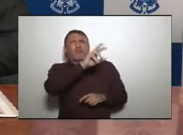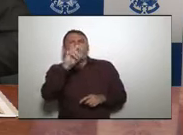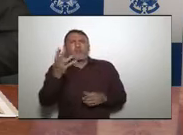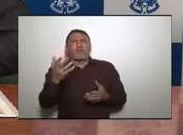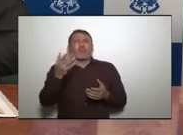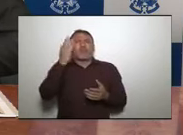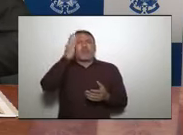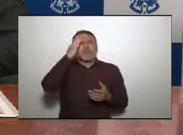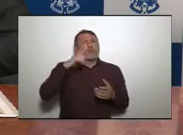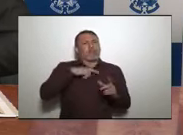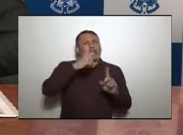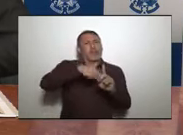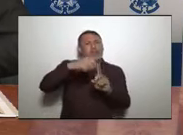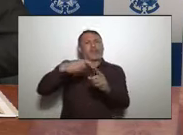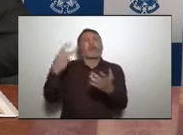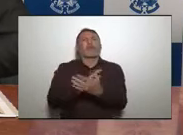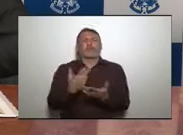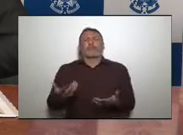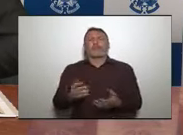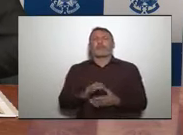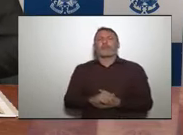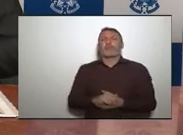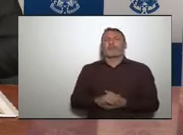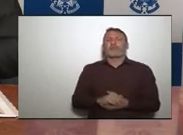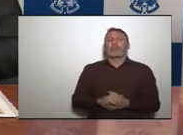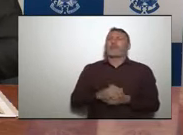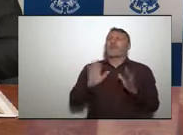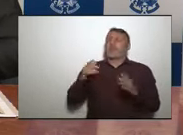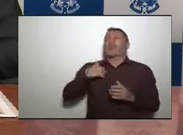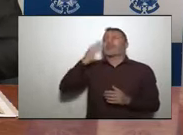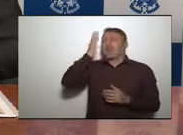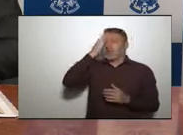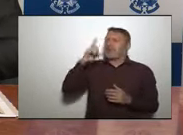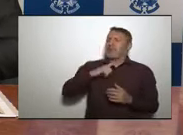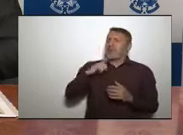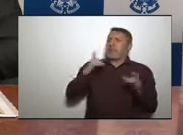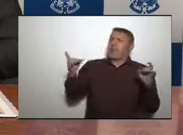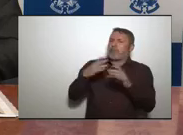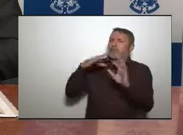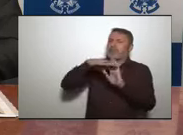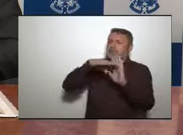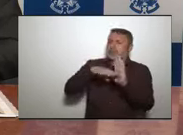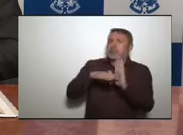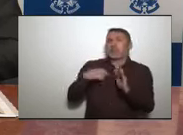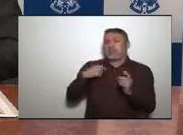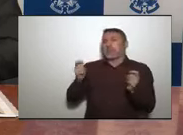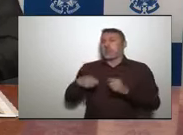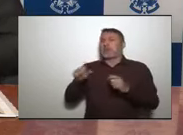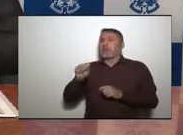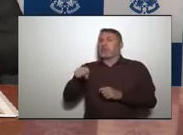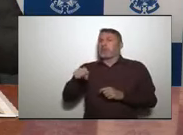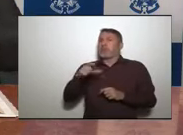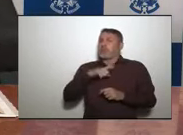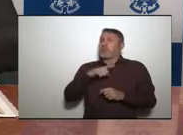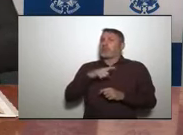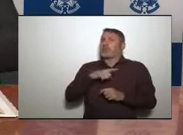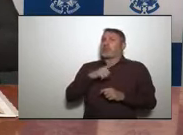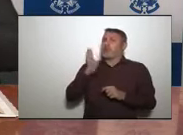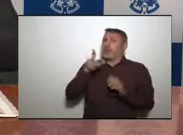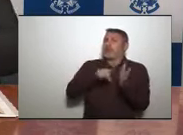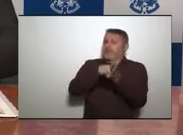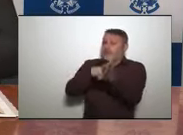longo aí pela frente? Eu já tenho todos os instrumentos para fazer isso e poderei fazer sim, já tem, até em termos de